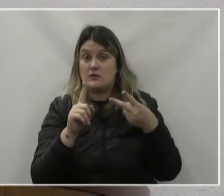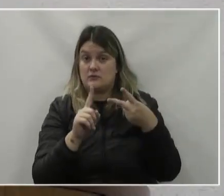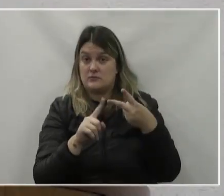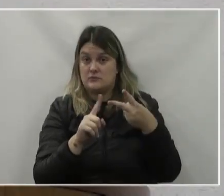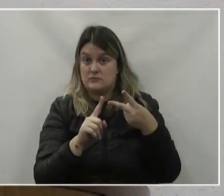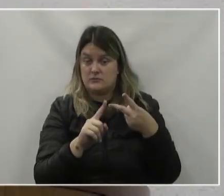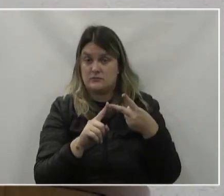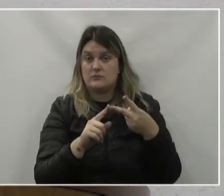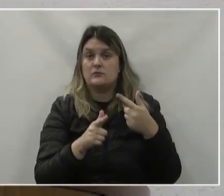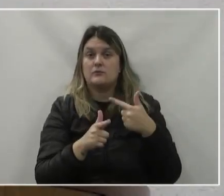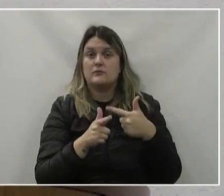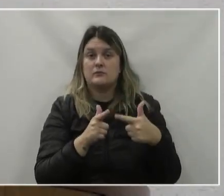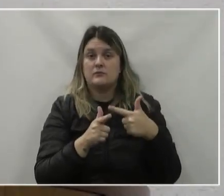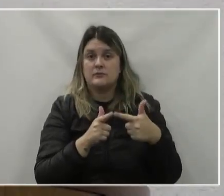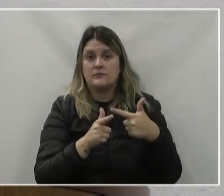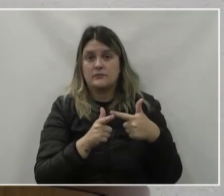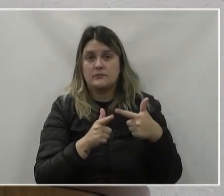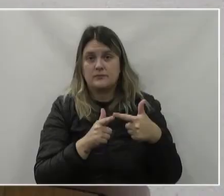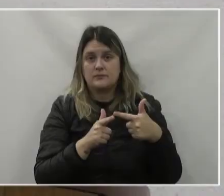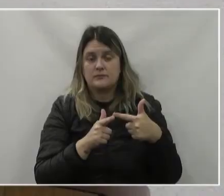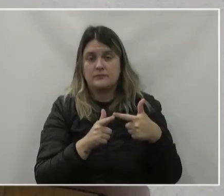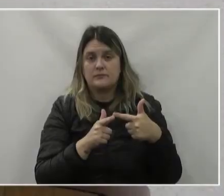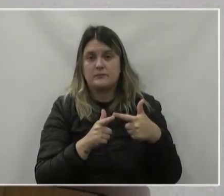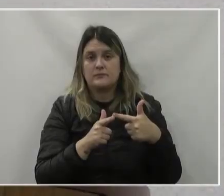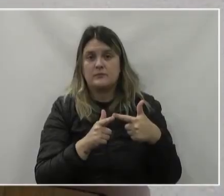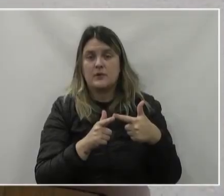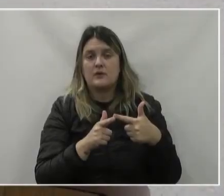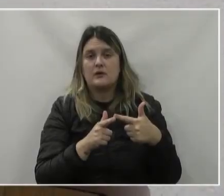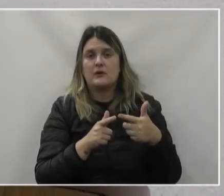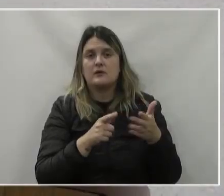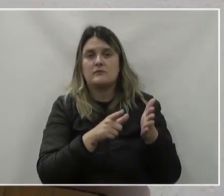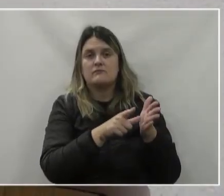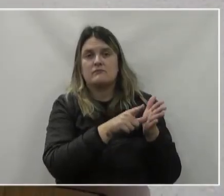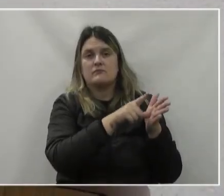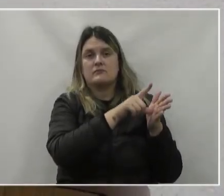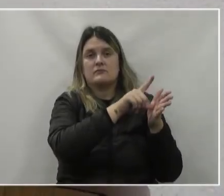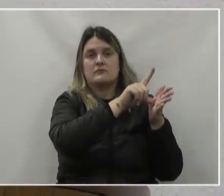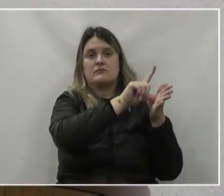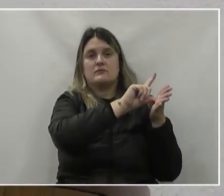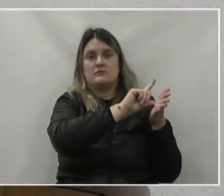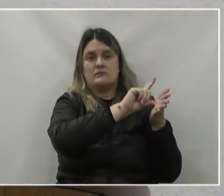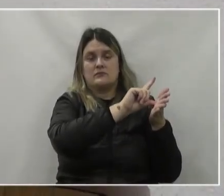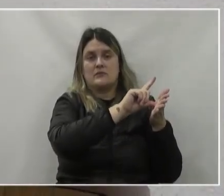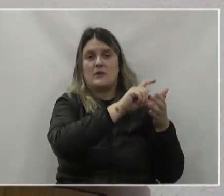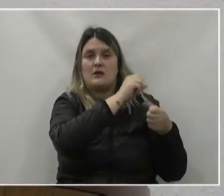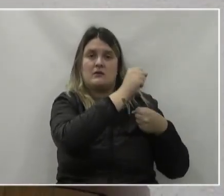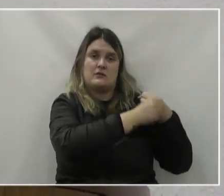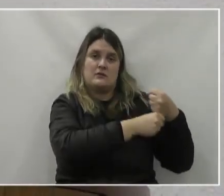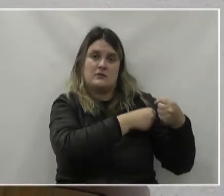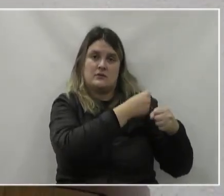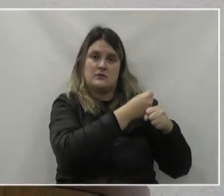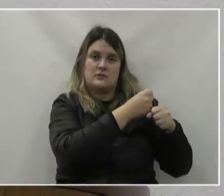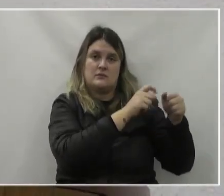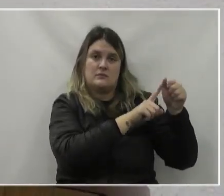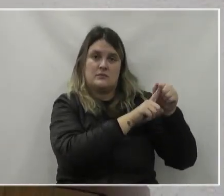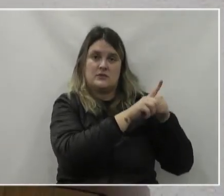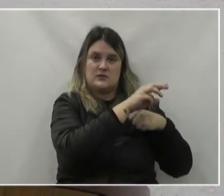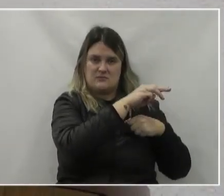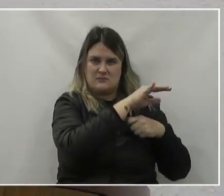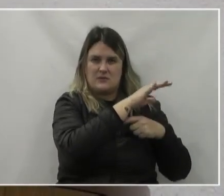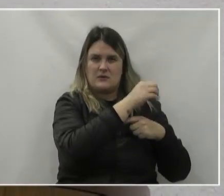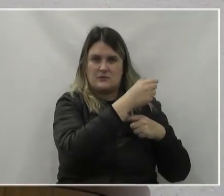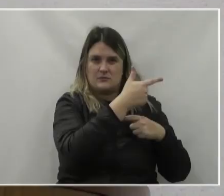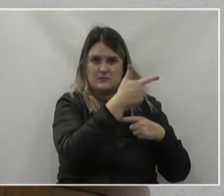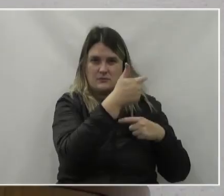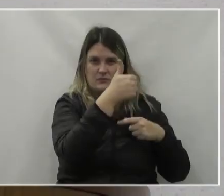problema de ser retroativo esse ajuste lá a maio de 2019,